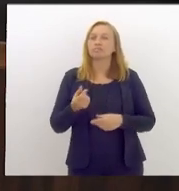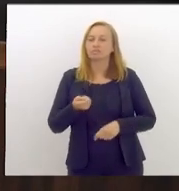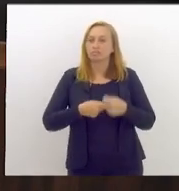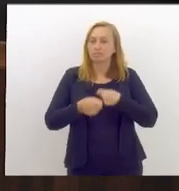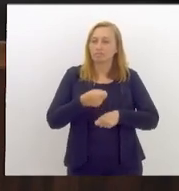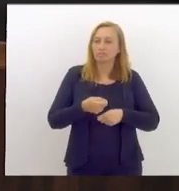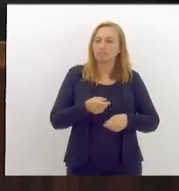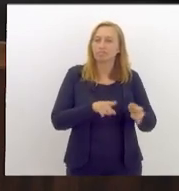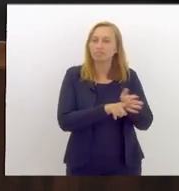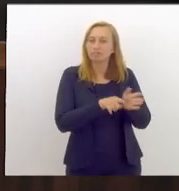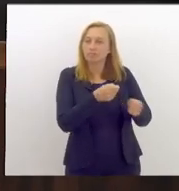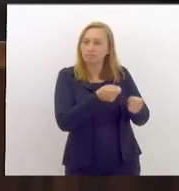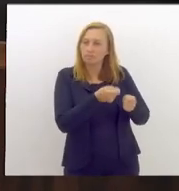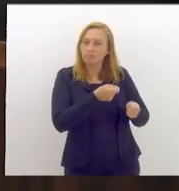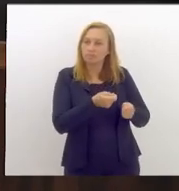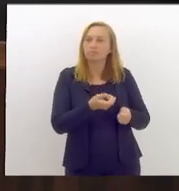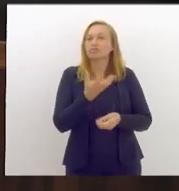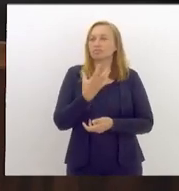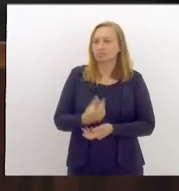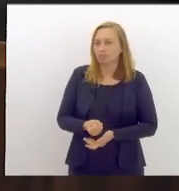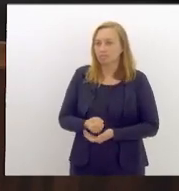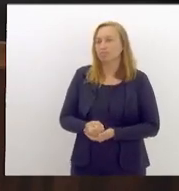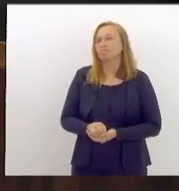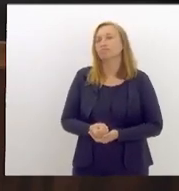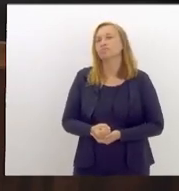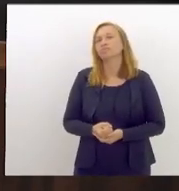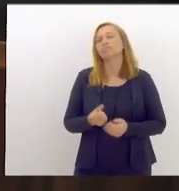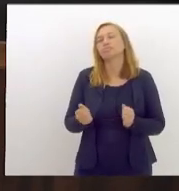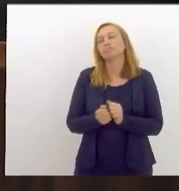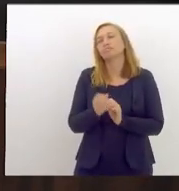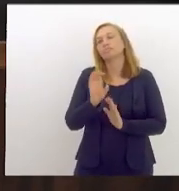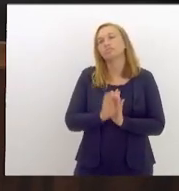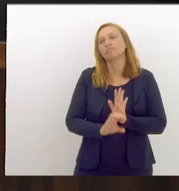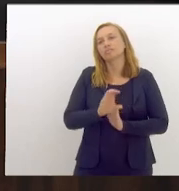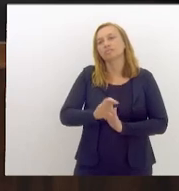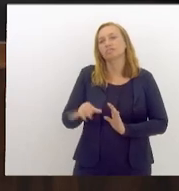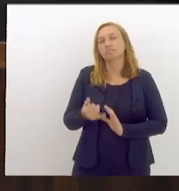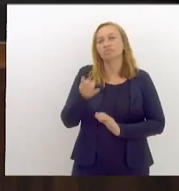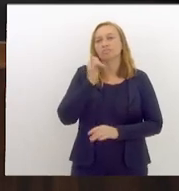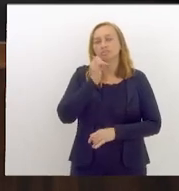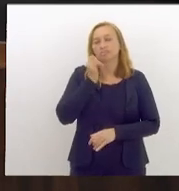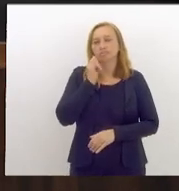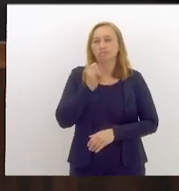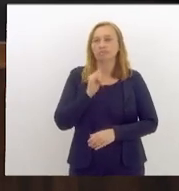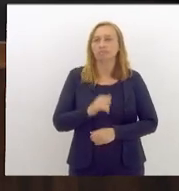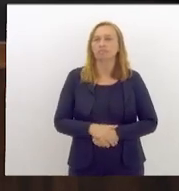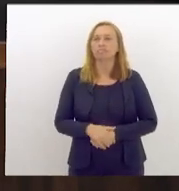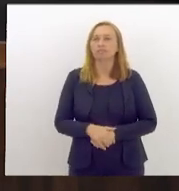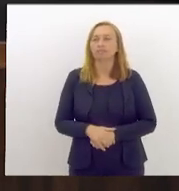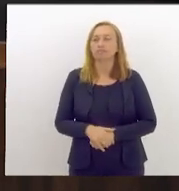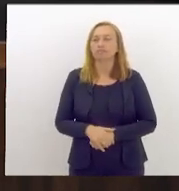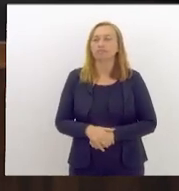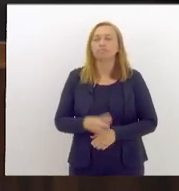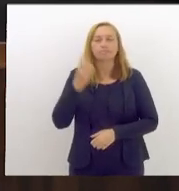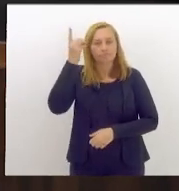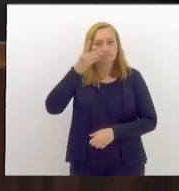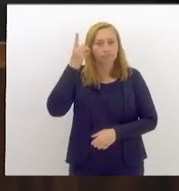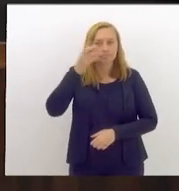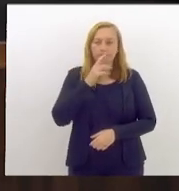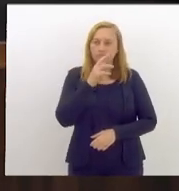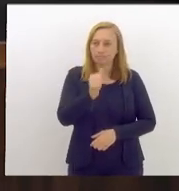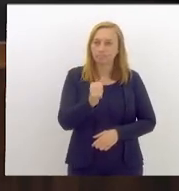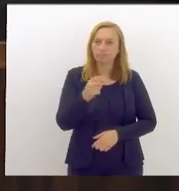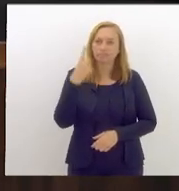de orçamento Finanças fiscalização financeira e controle favorável quase imenso da ccj relatores deputados Rodrigo